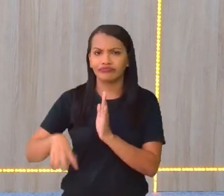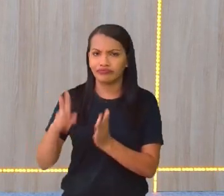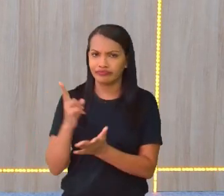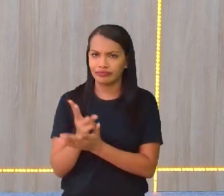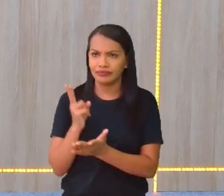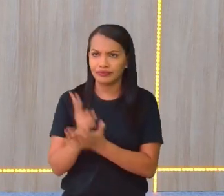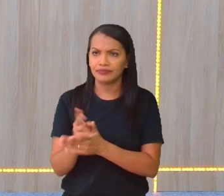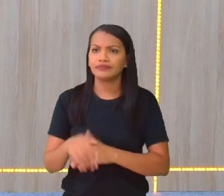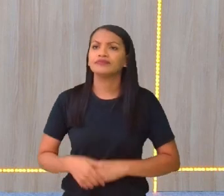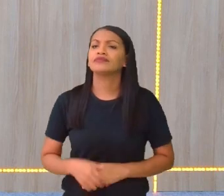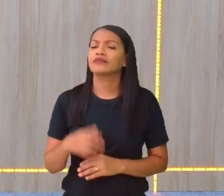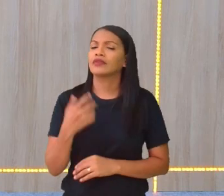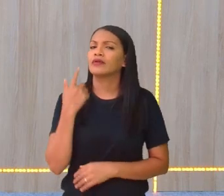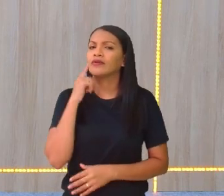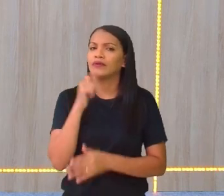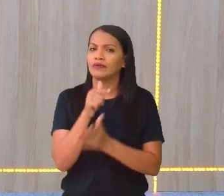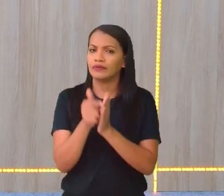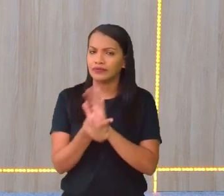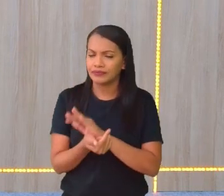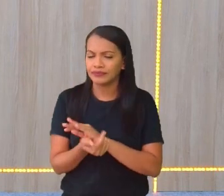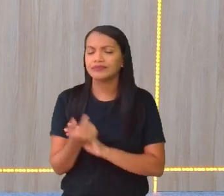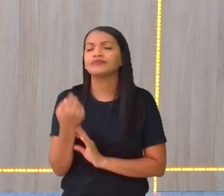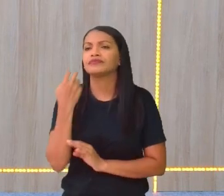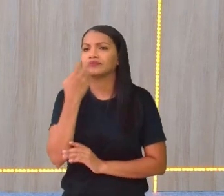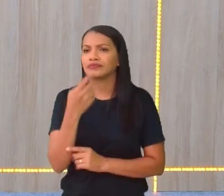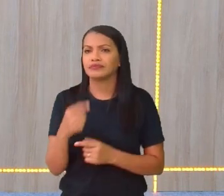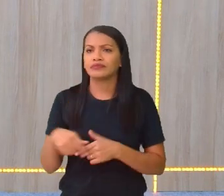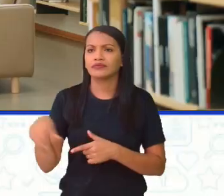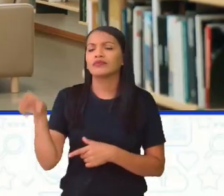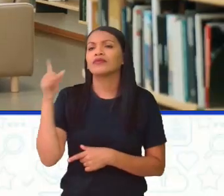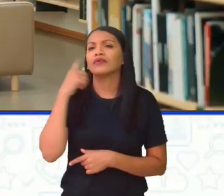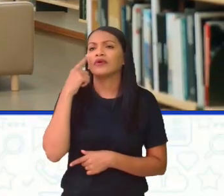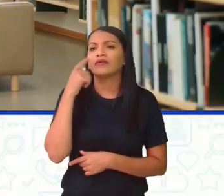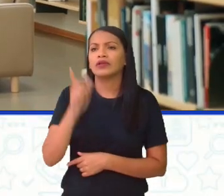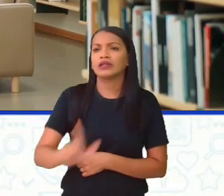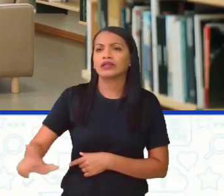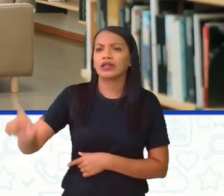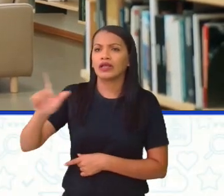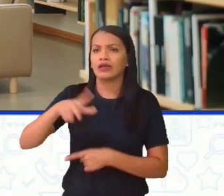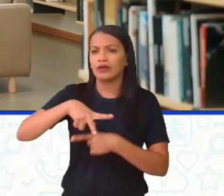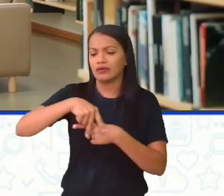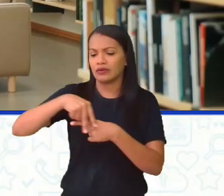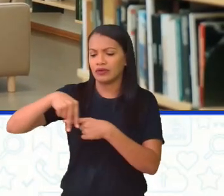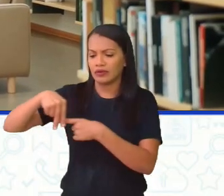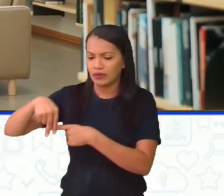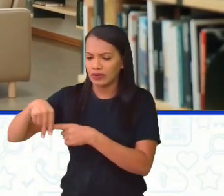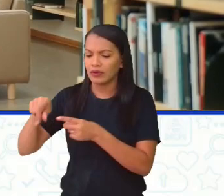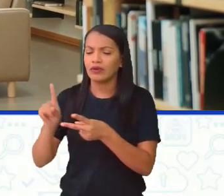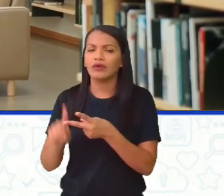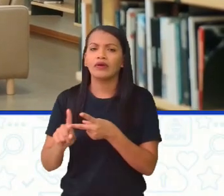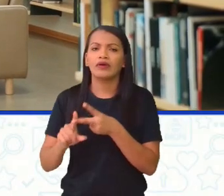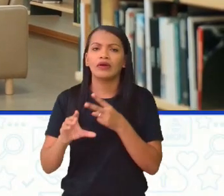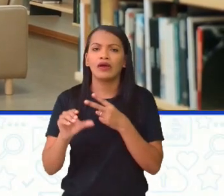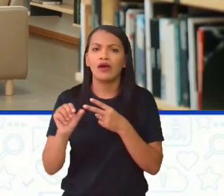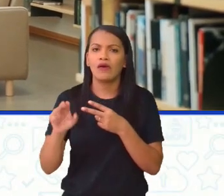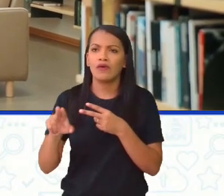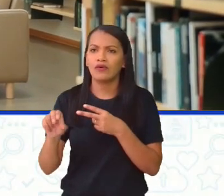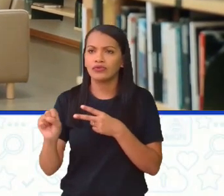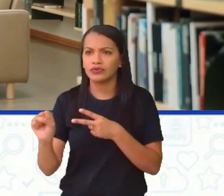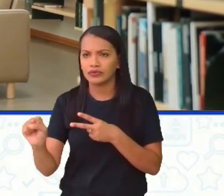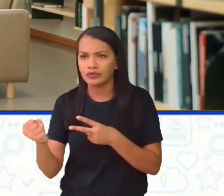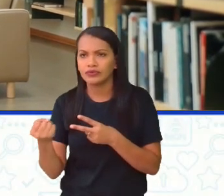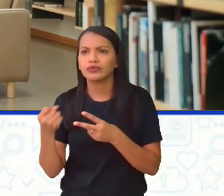orais. Os literários são cordel, causos e similares textos dramáticos, né?